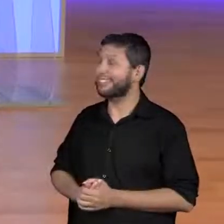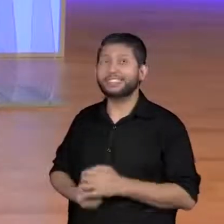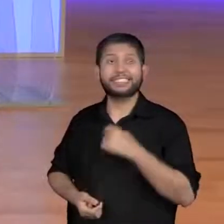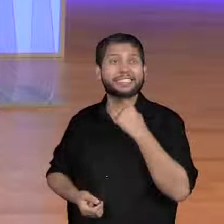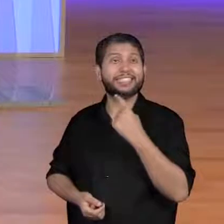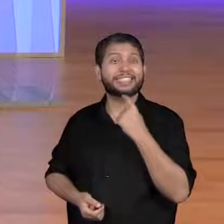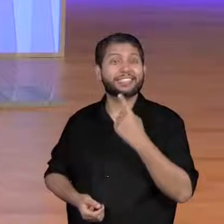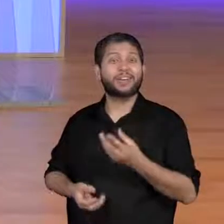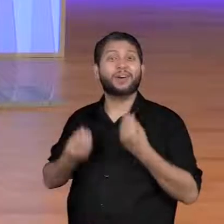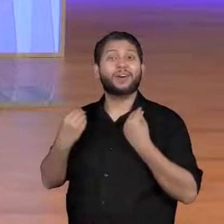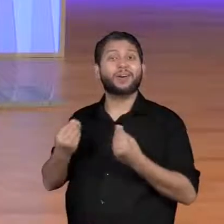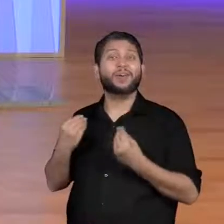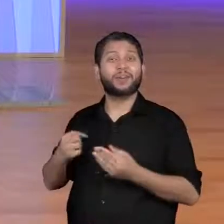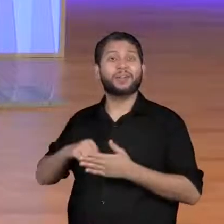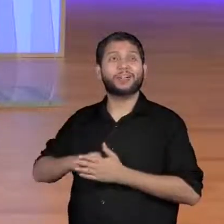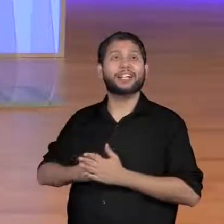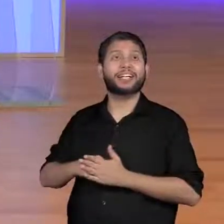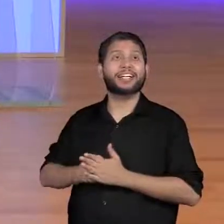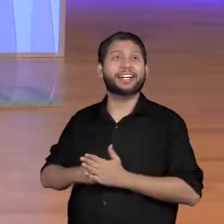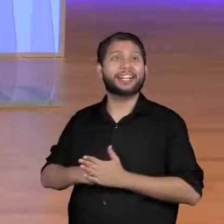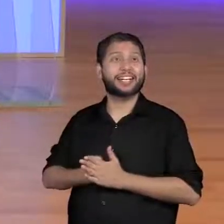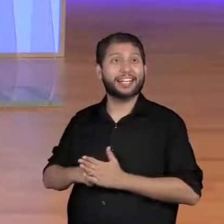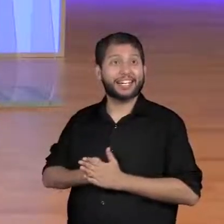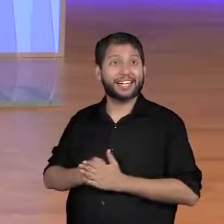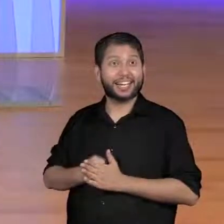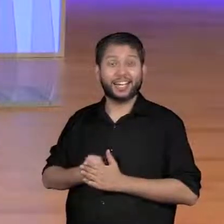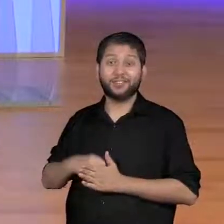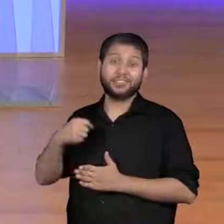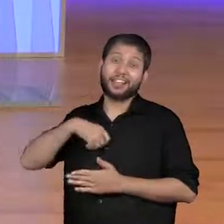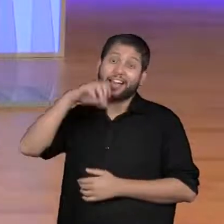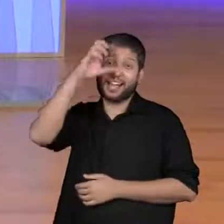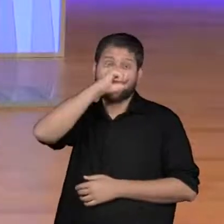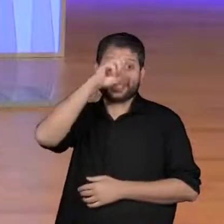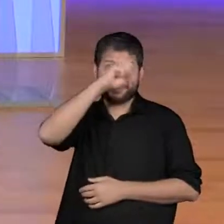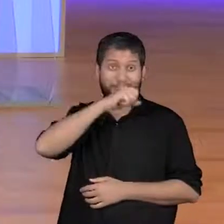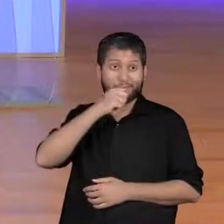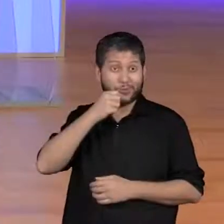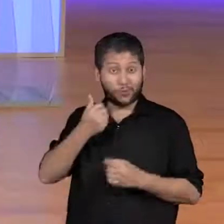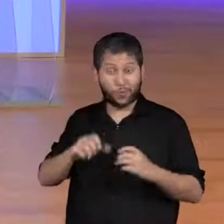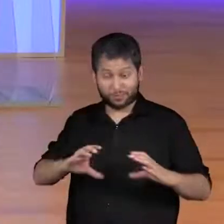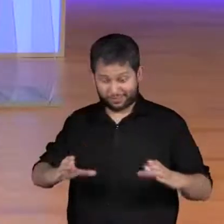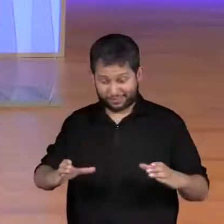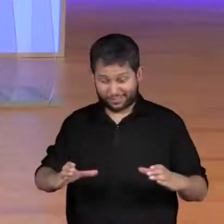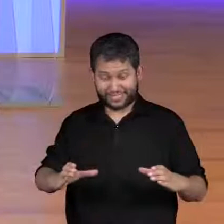Como abrir o nosso baú? Vamos em busca de um tutorial.